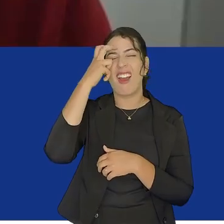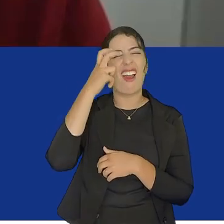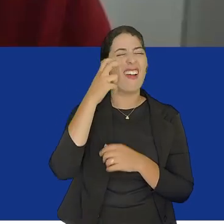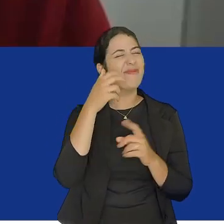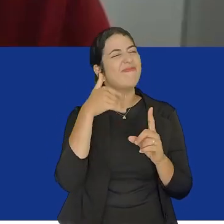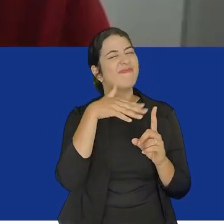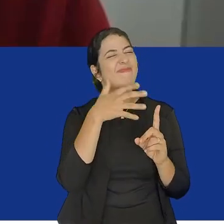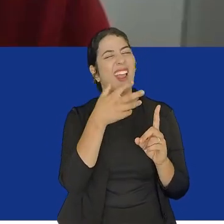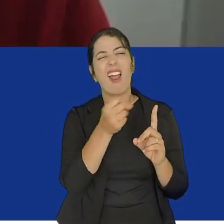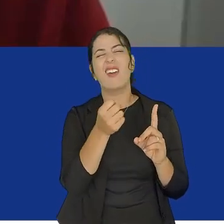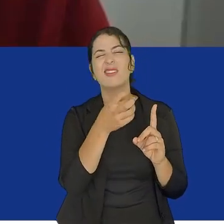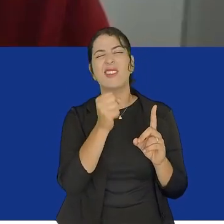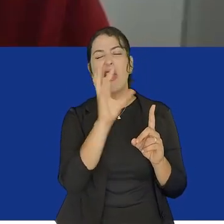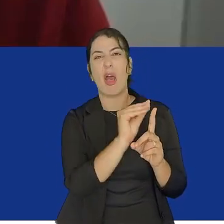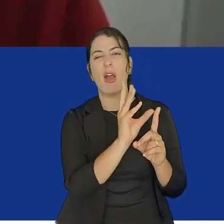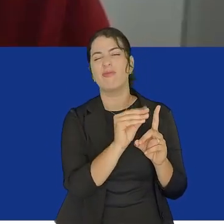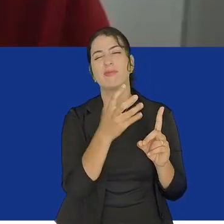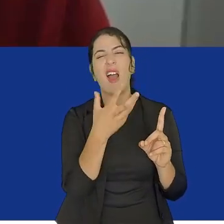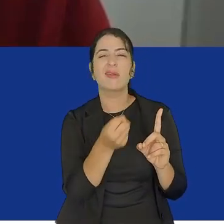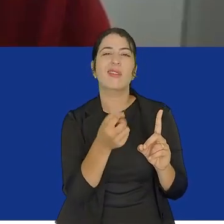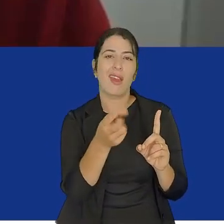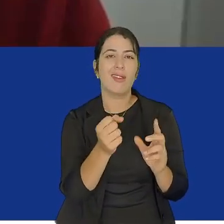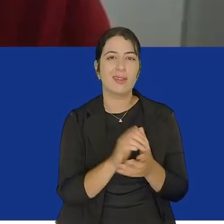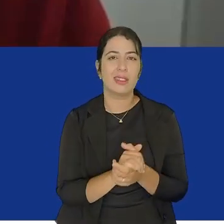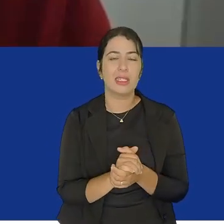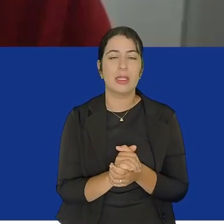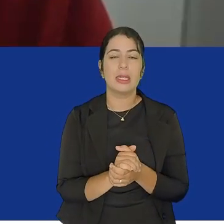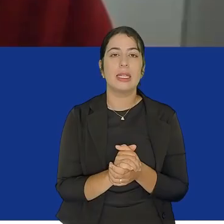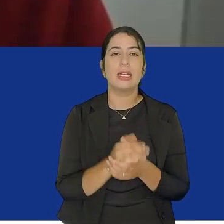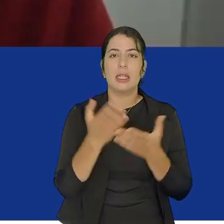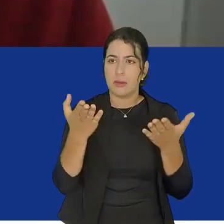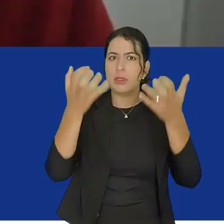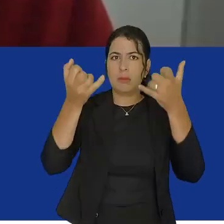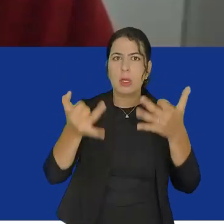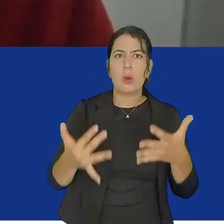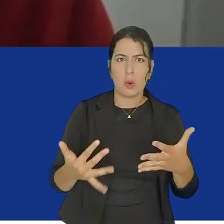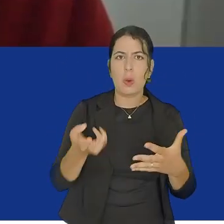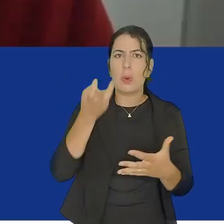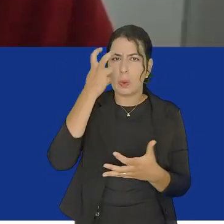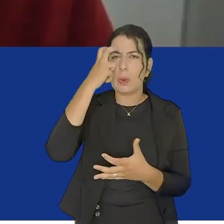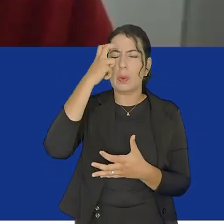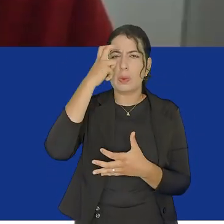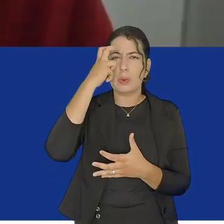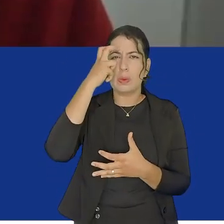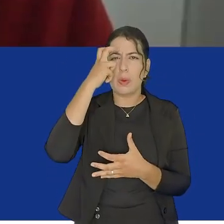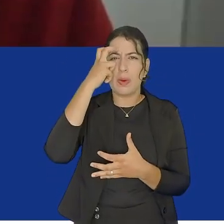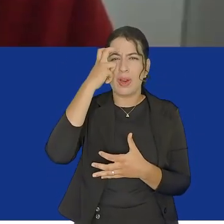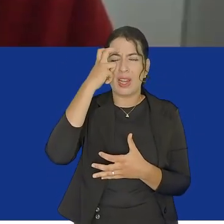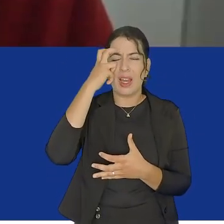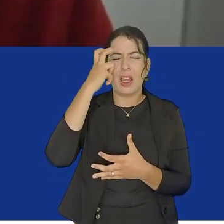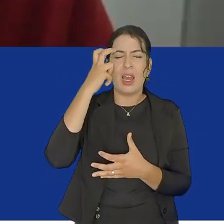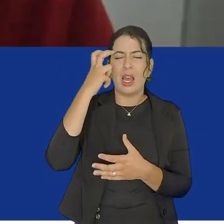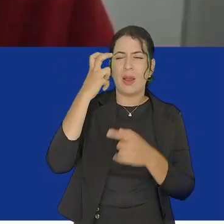e também uma cultura que nos diz, né, que fala um pouco sobre isso, que vocês duas falaram, que é como se não